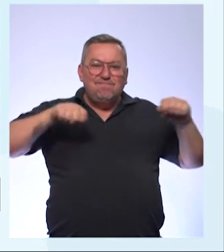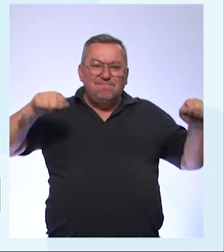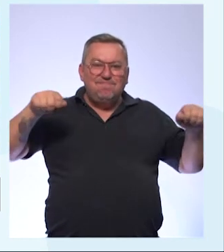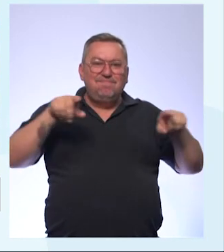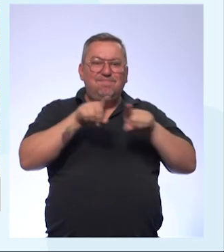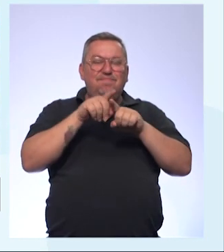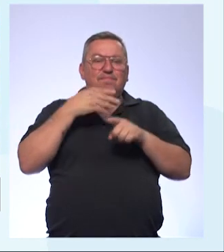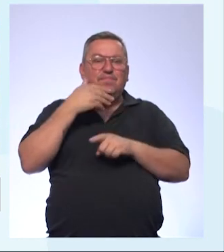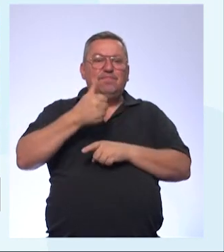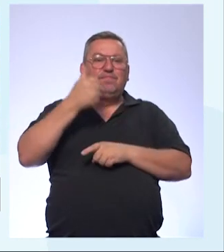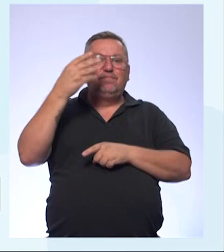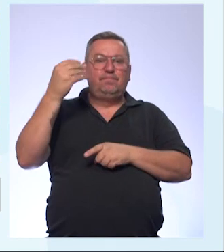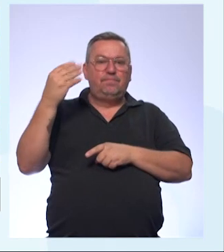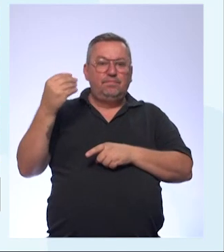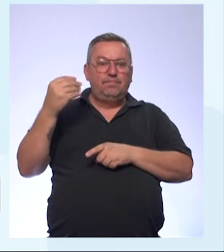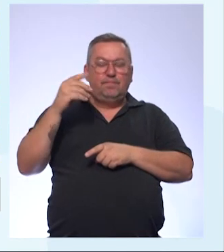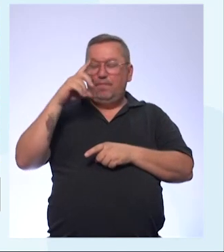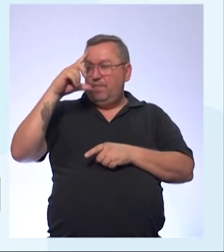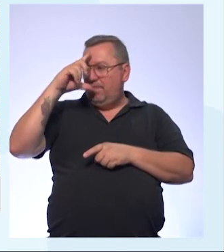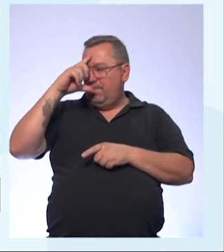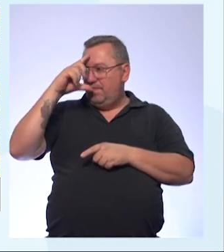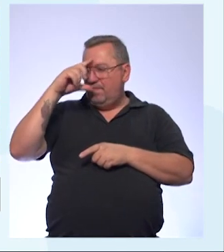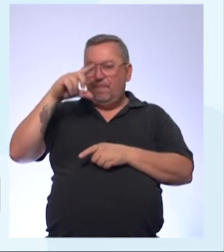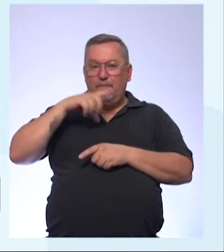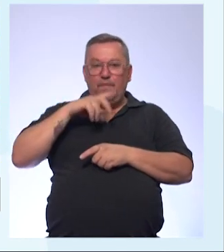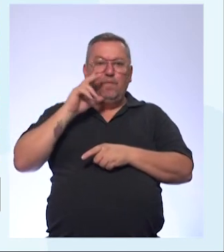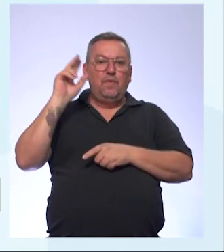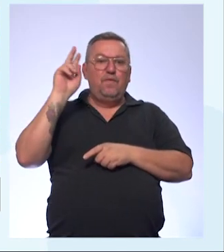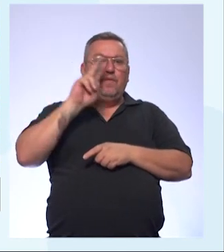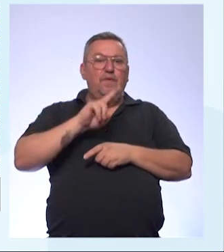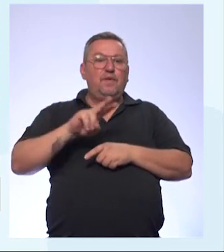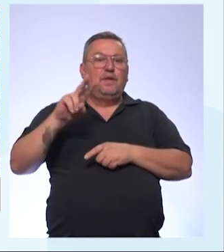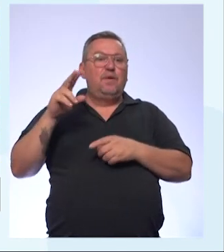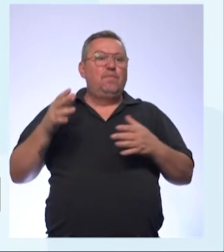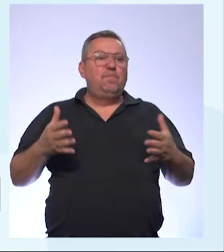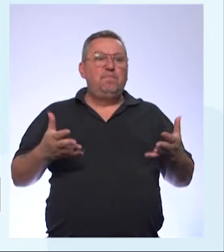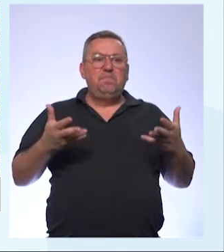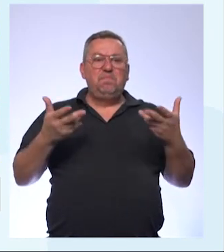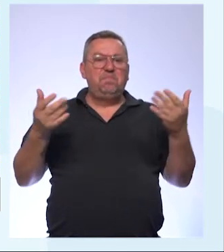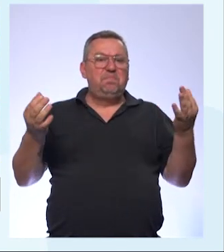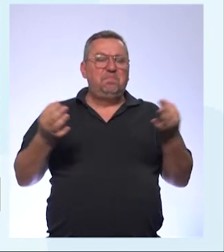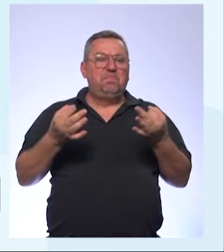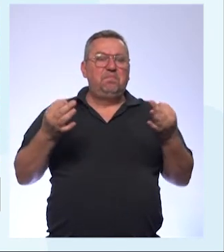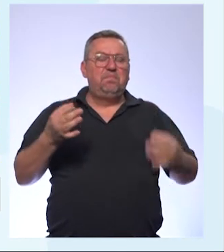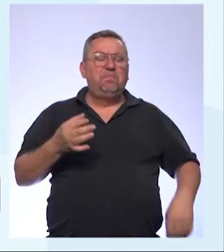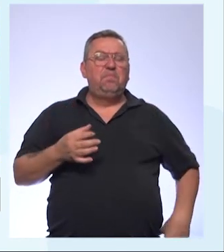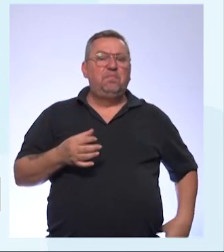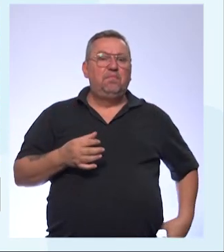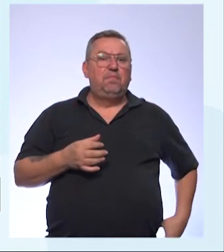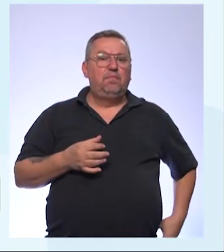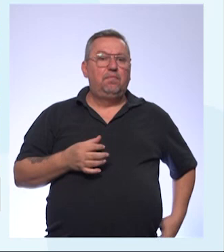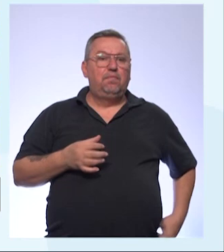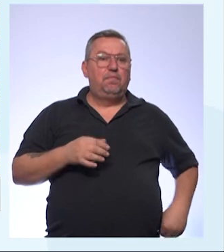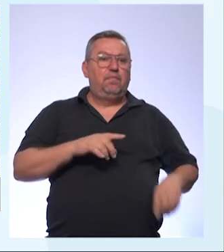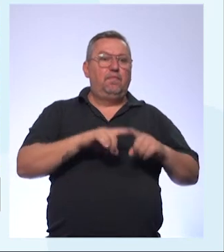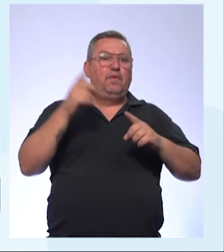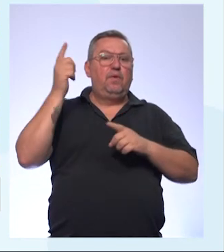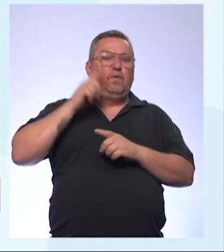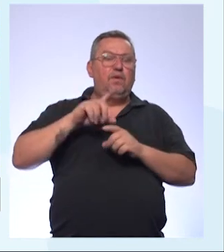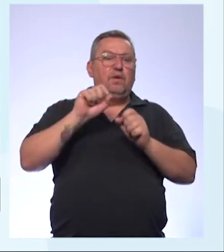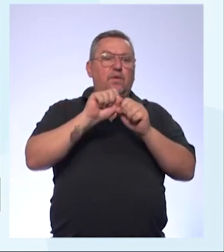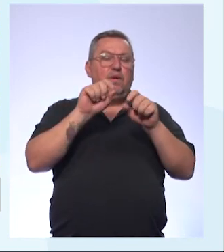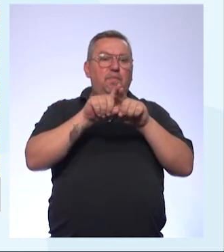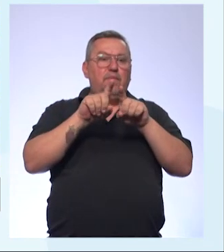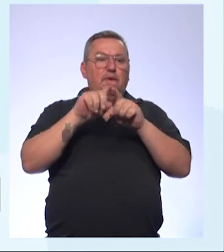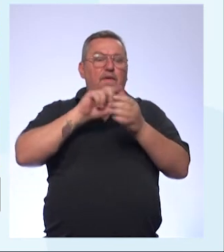ele melhorou o exército. Alexandre o Grande, ele tinha uma visão assim expansionista. Ele conseguiu de fato entrar e